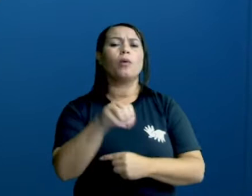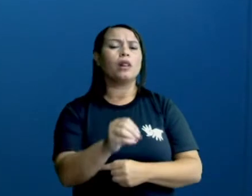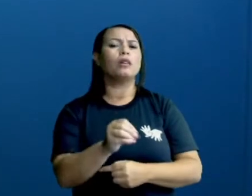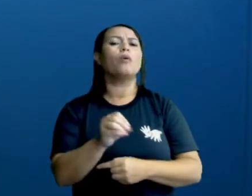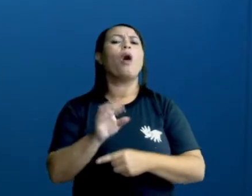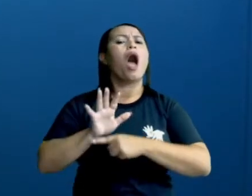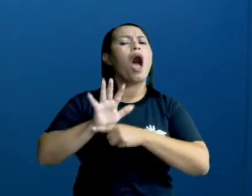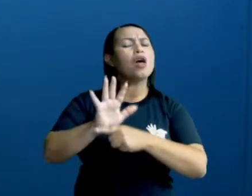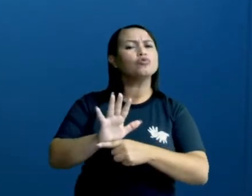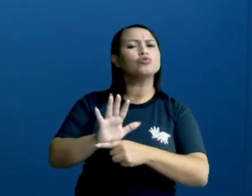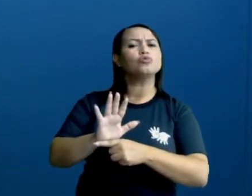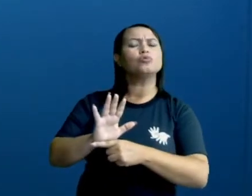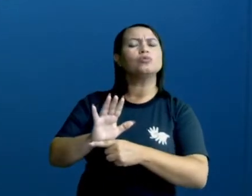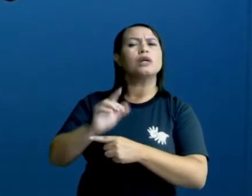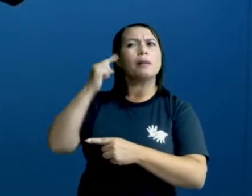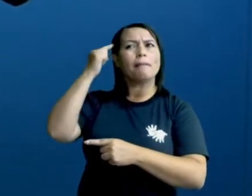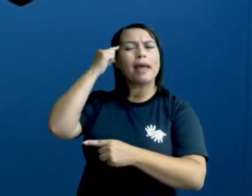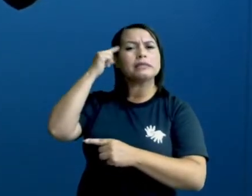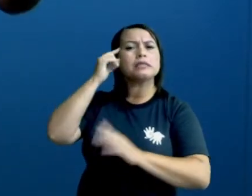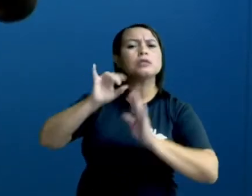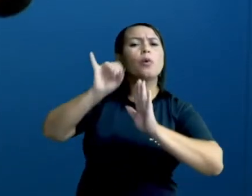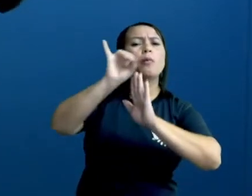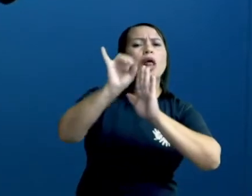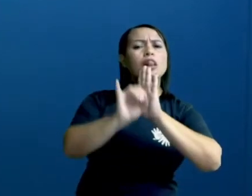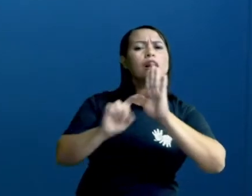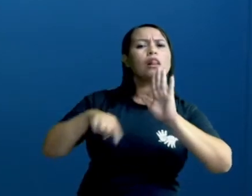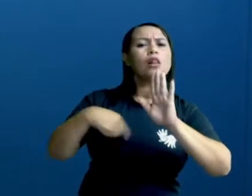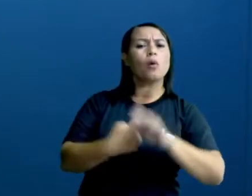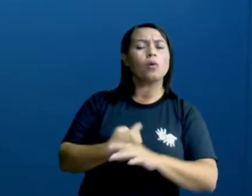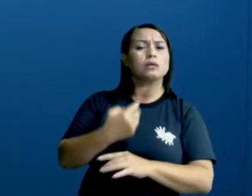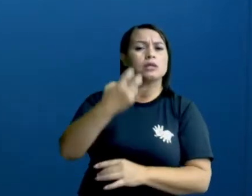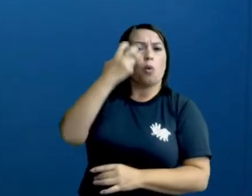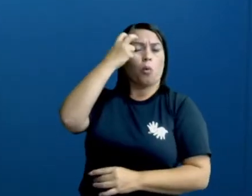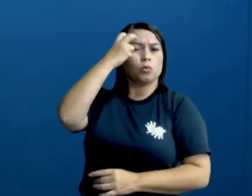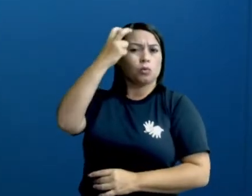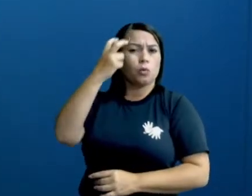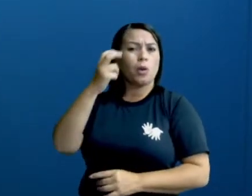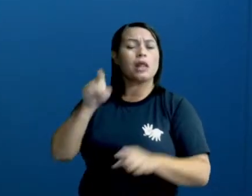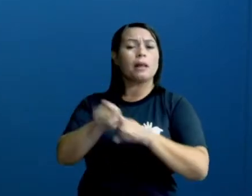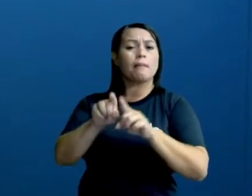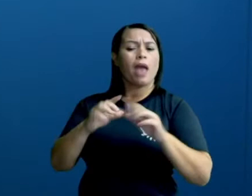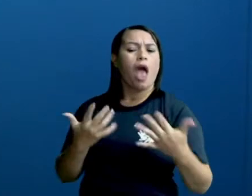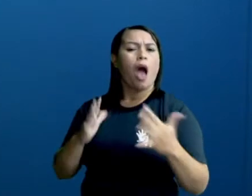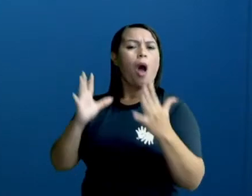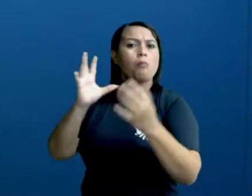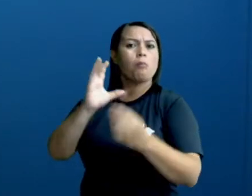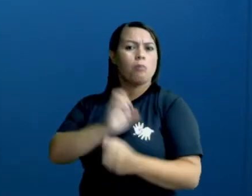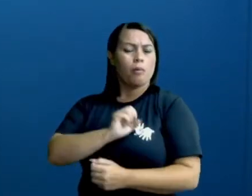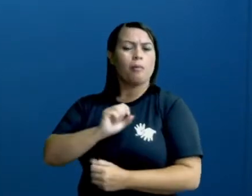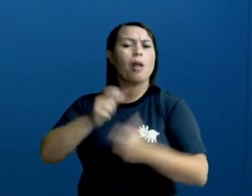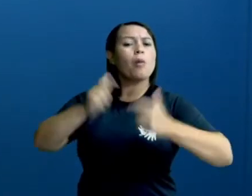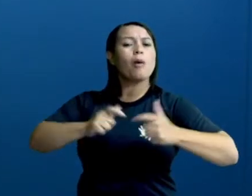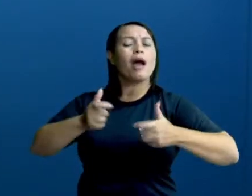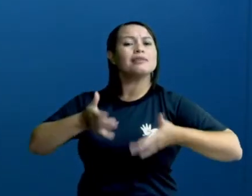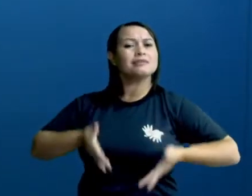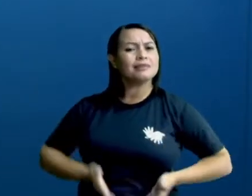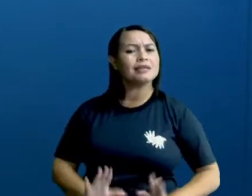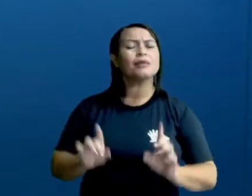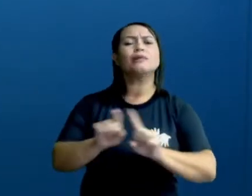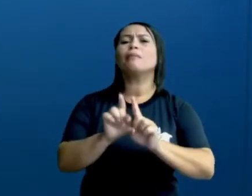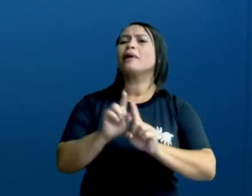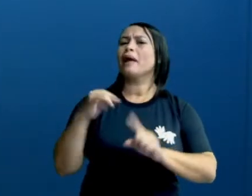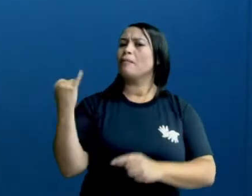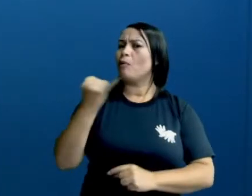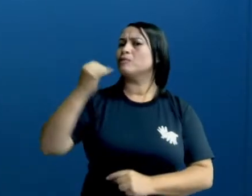a criar as nossas identidades e que eles fomente ainda mais o nosso amor pelo local onde a gente nasceu, é importante a gente ter em